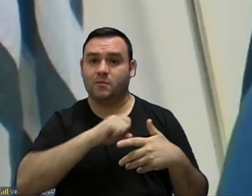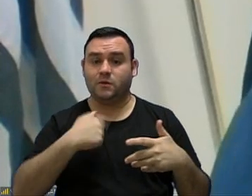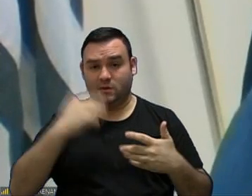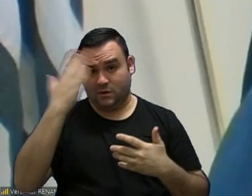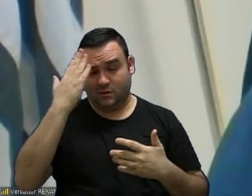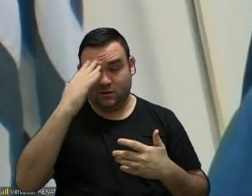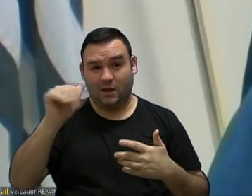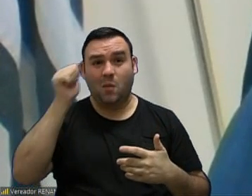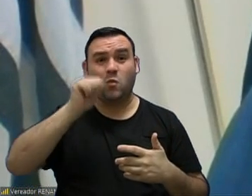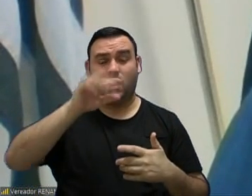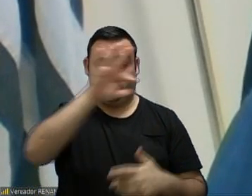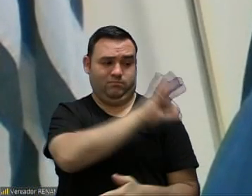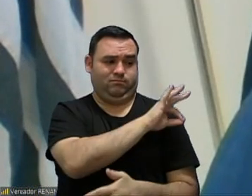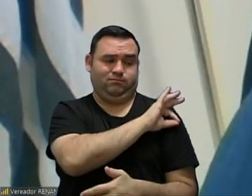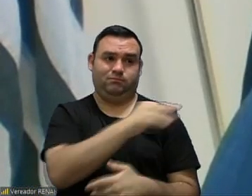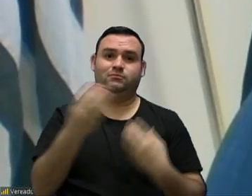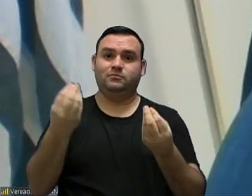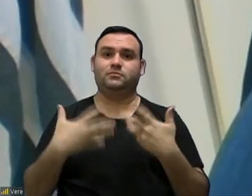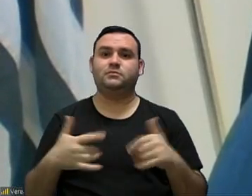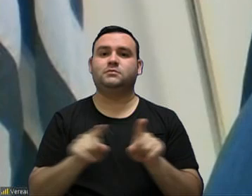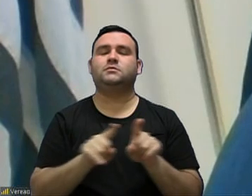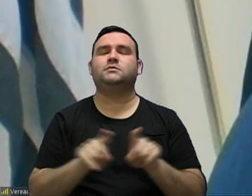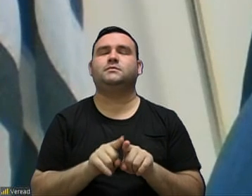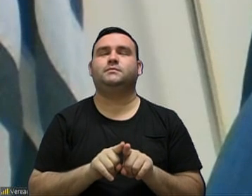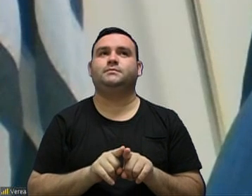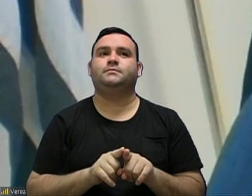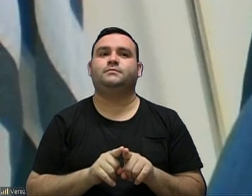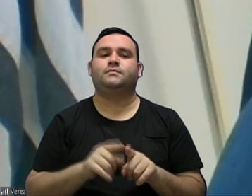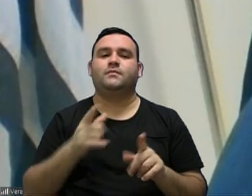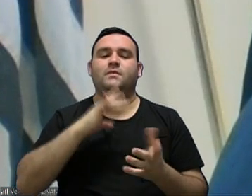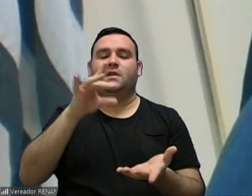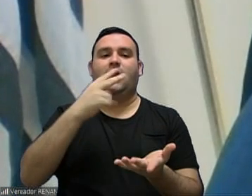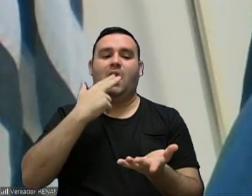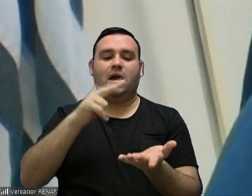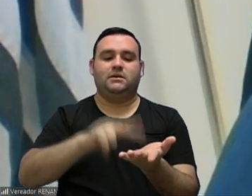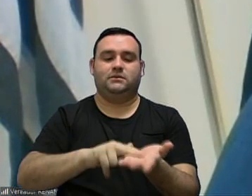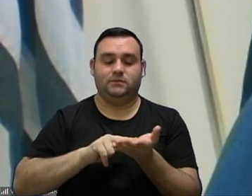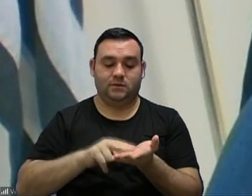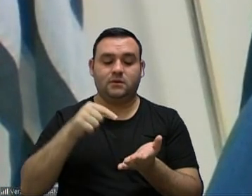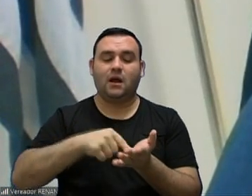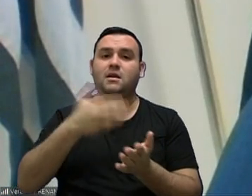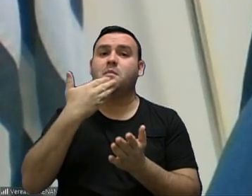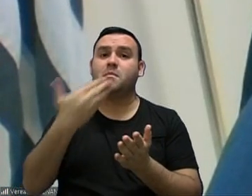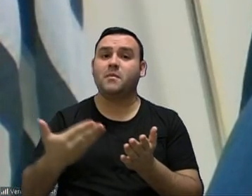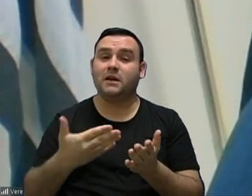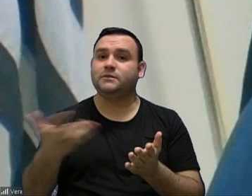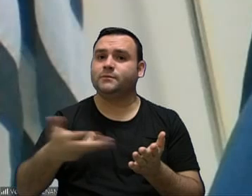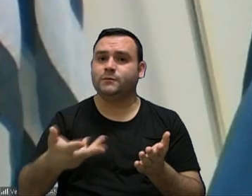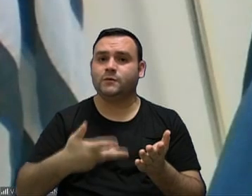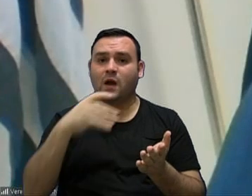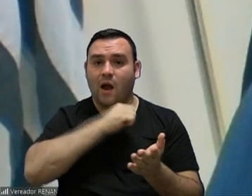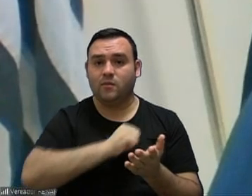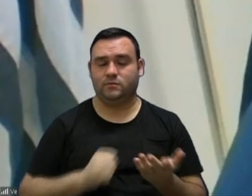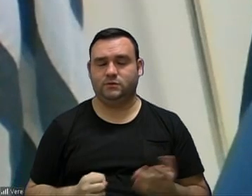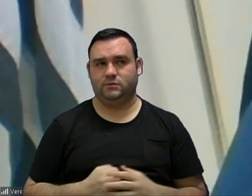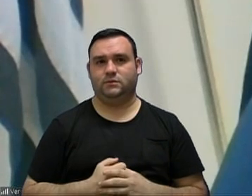chegou da chefe do Executivo um ofício pedindo celeridade.